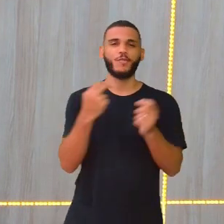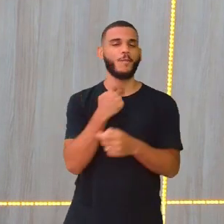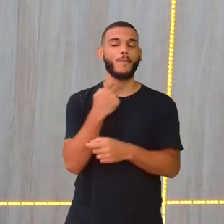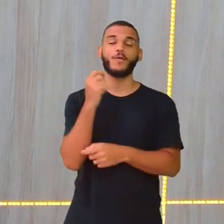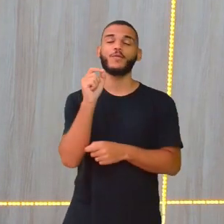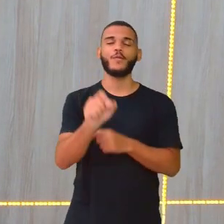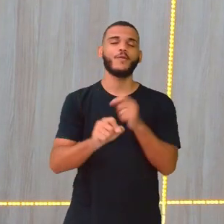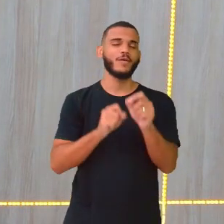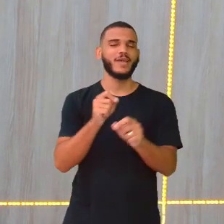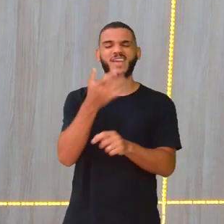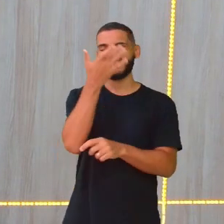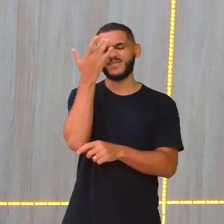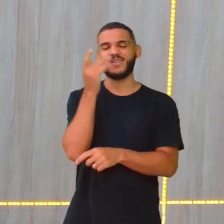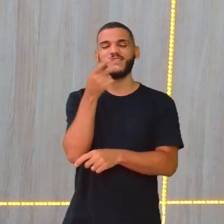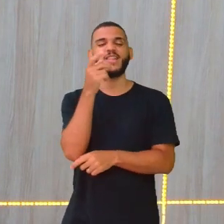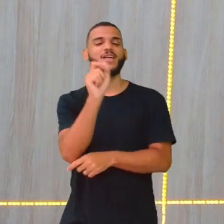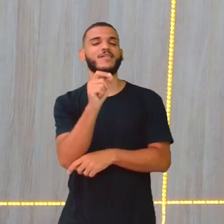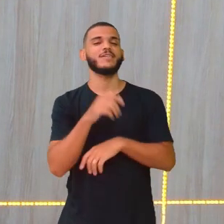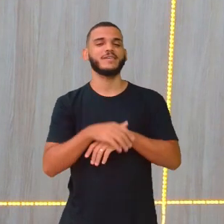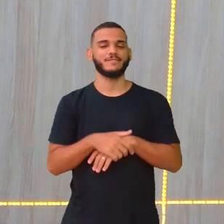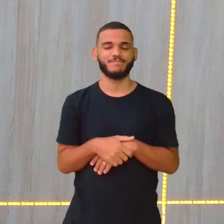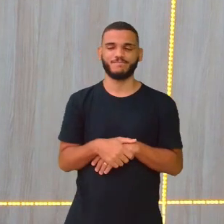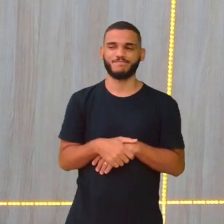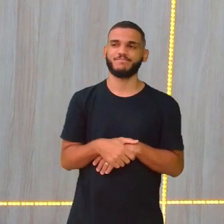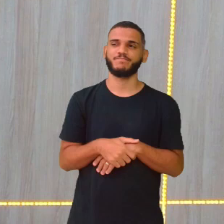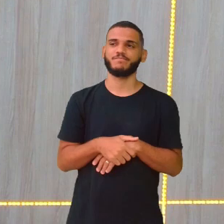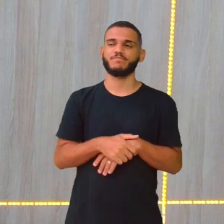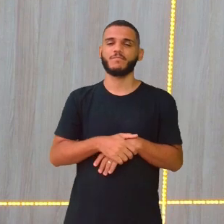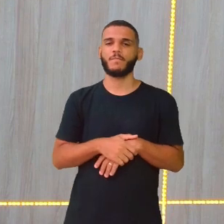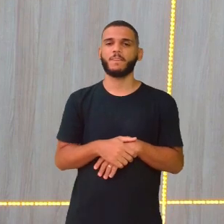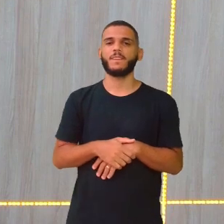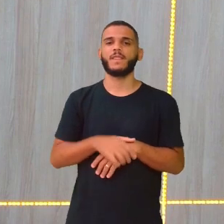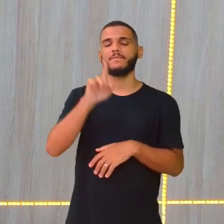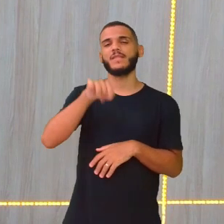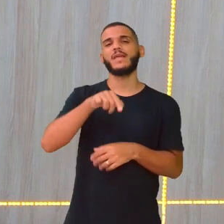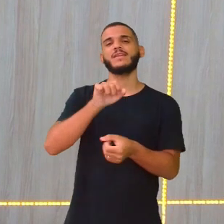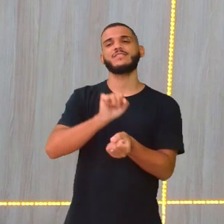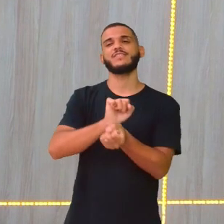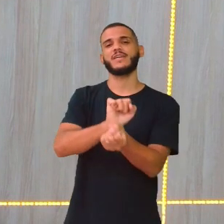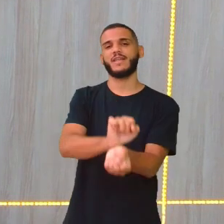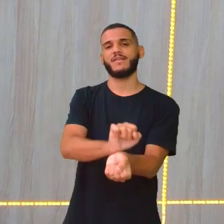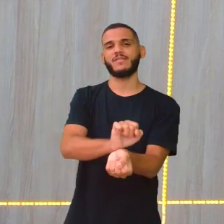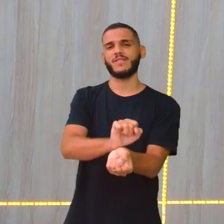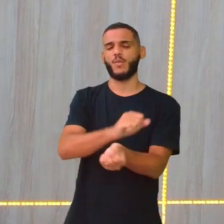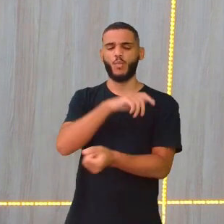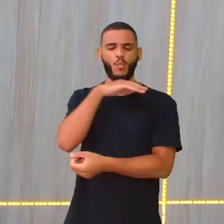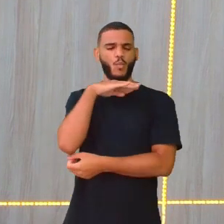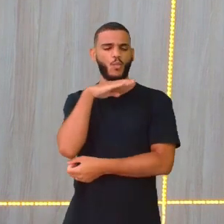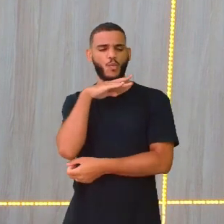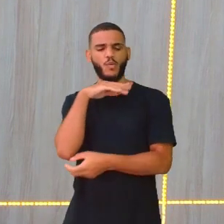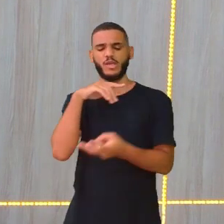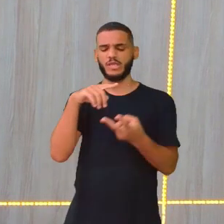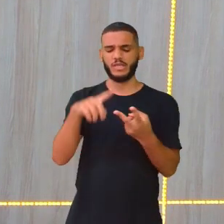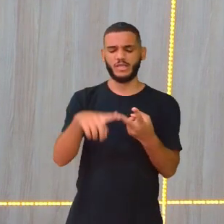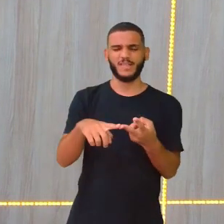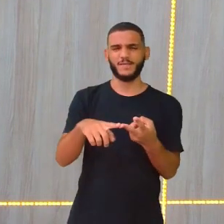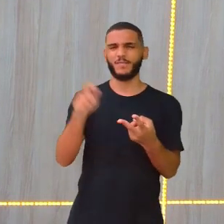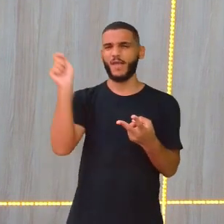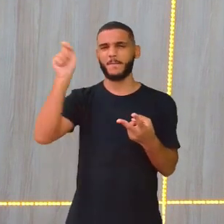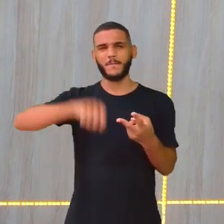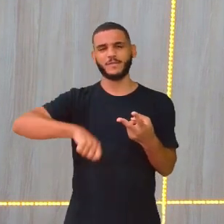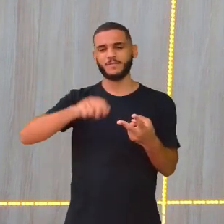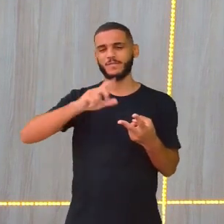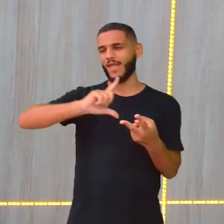acontece, das pessoas dizerem que a escravidão não foi assim tão ruim, ou que era